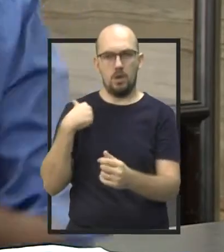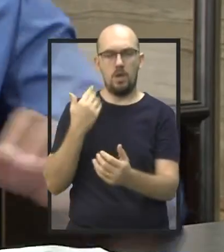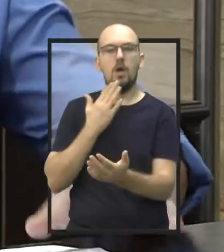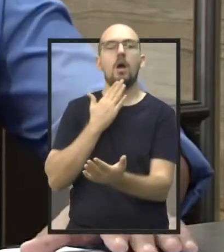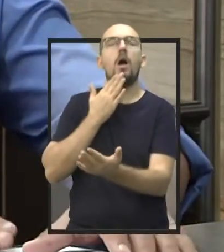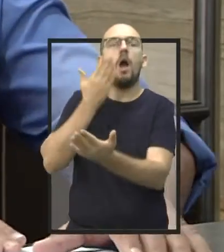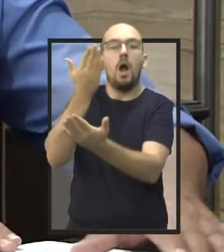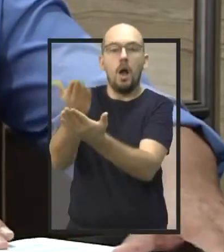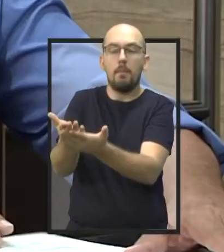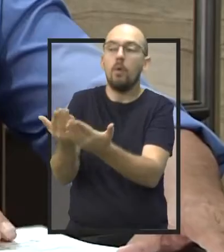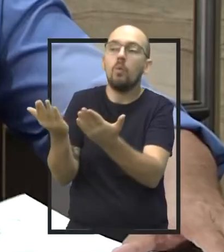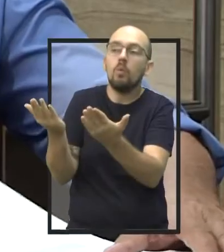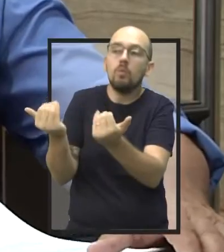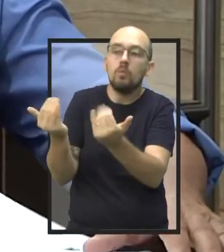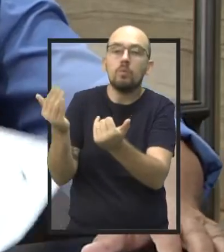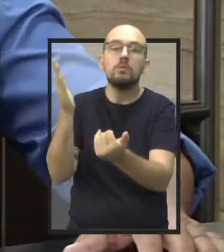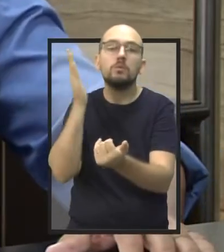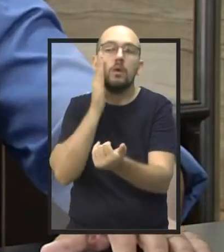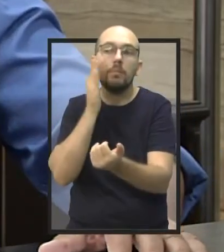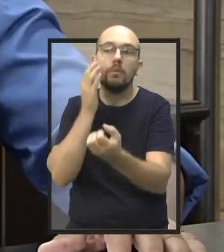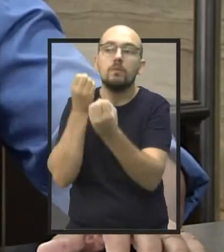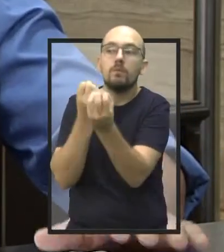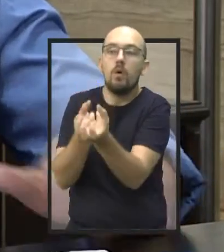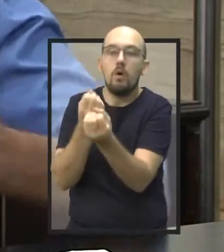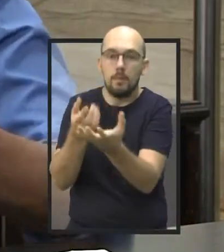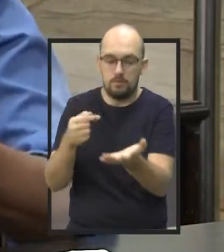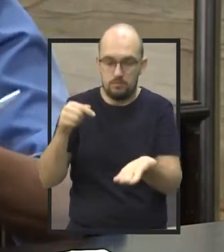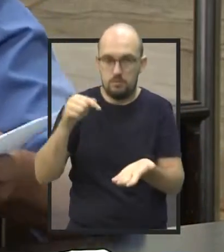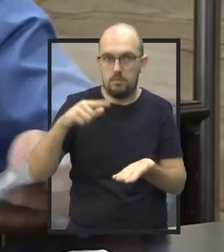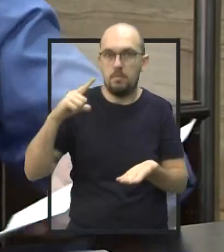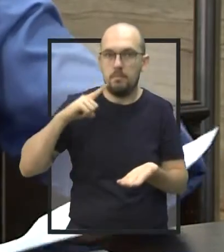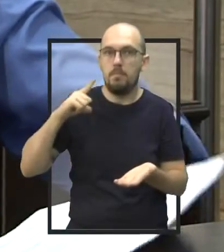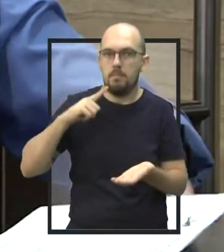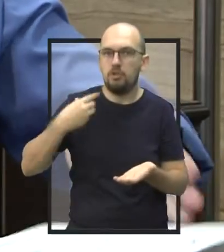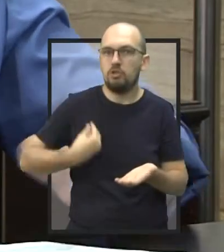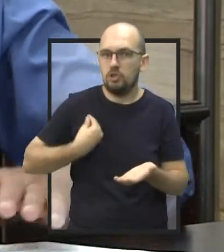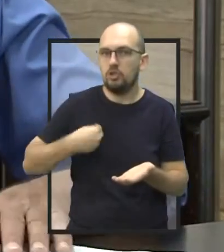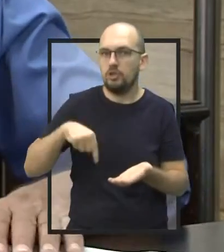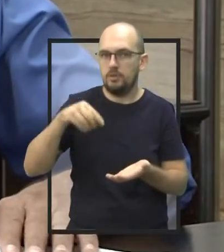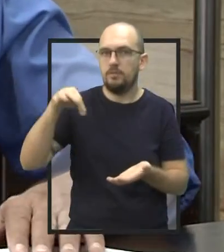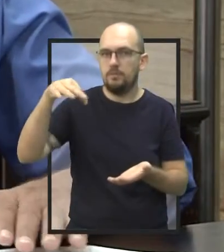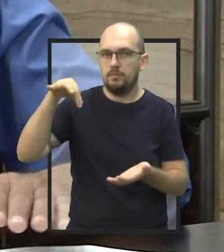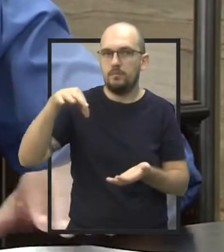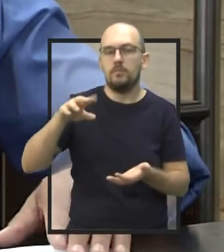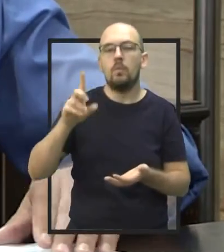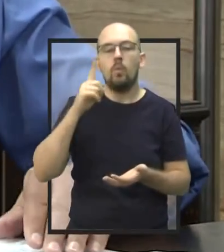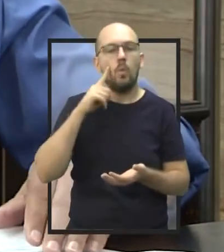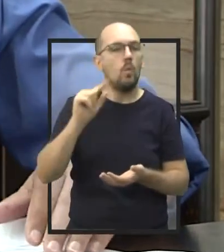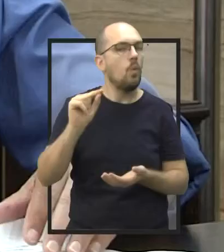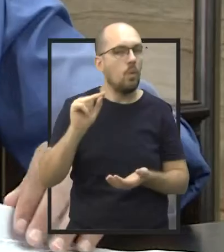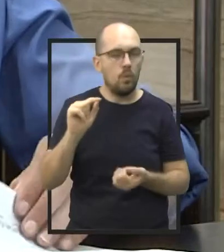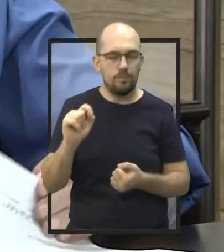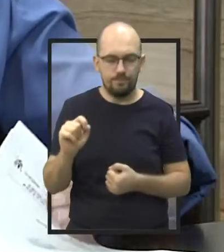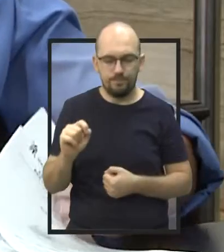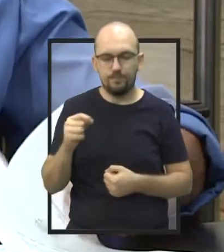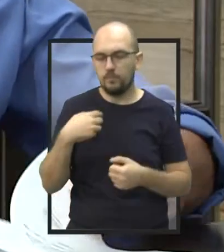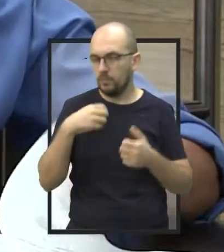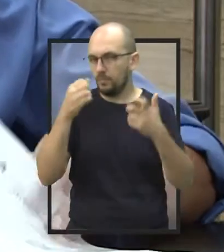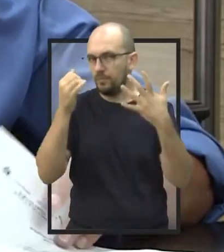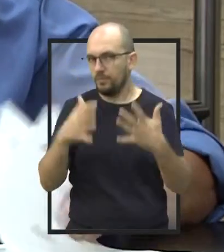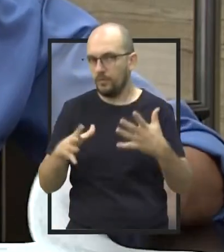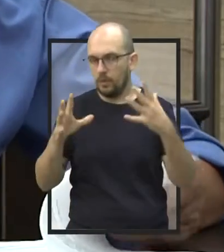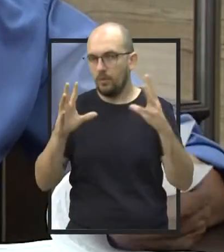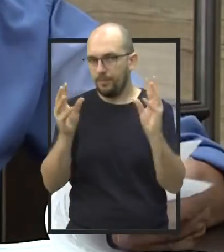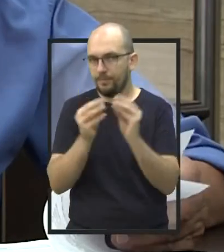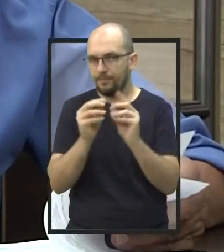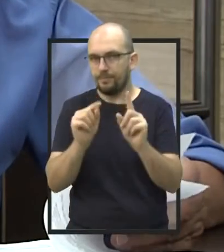requerimento, que eu queria inclusive dizer que está aqui comigo, e eu queria fazer um comentário de uma maneira geral,